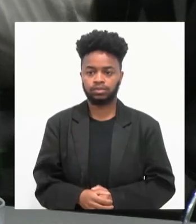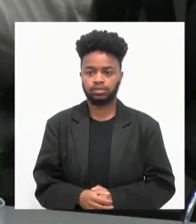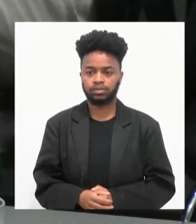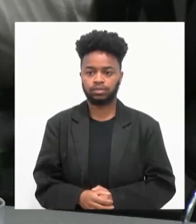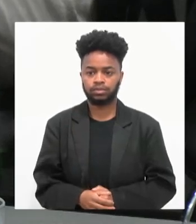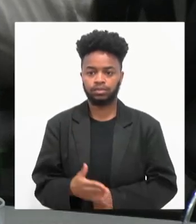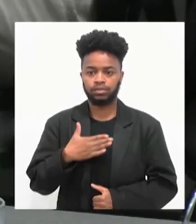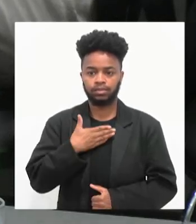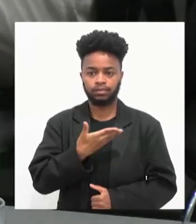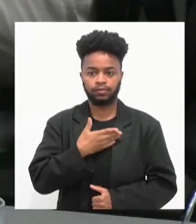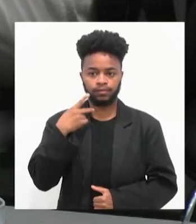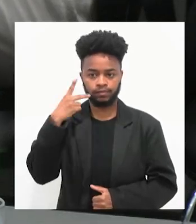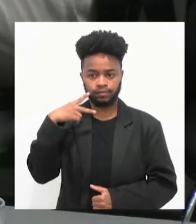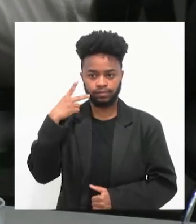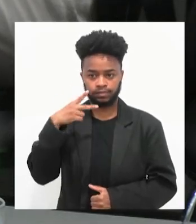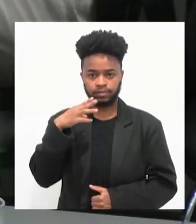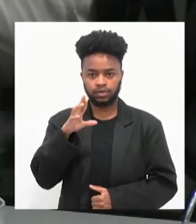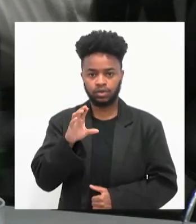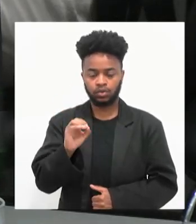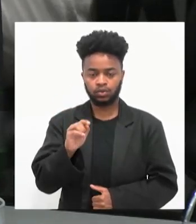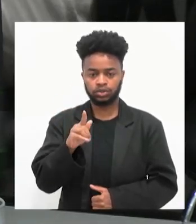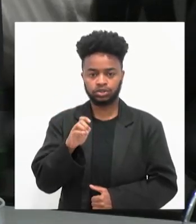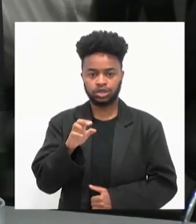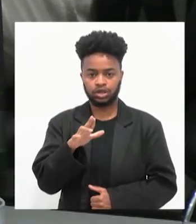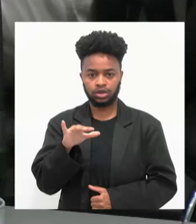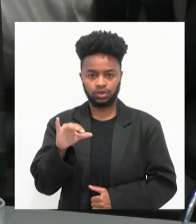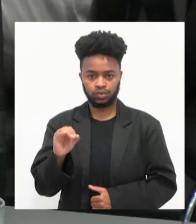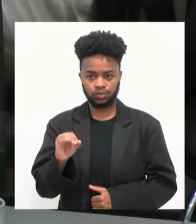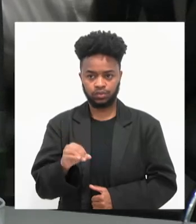meu amigo vereador Rogério Amorim.